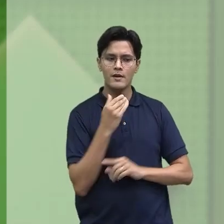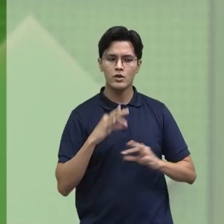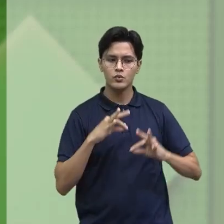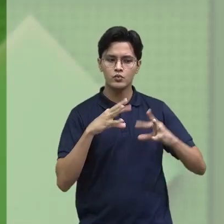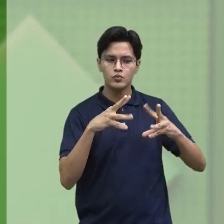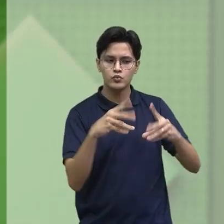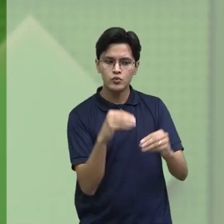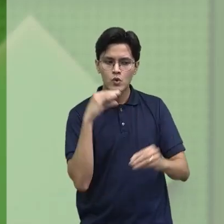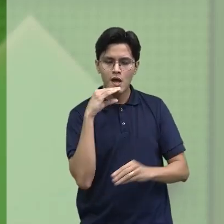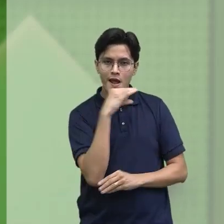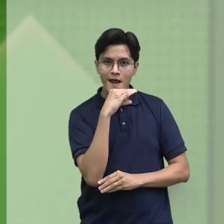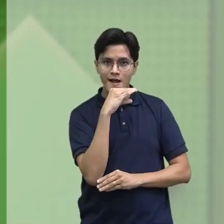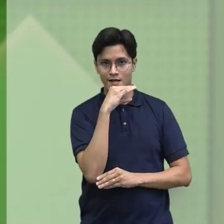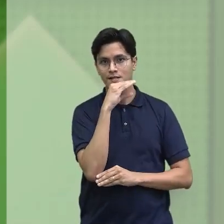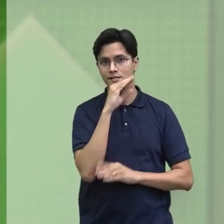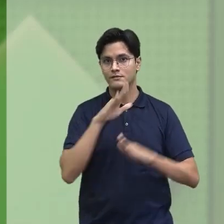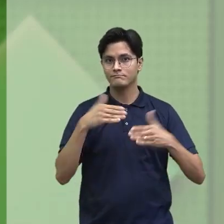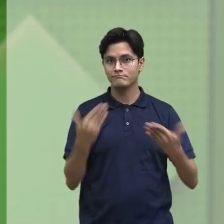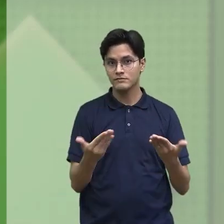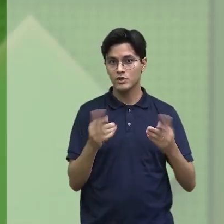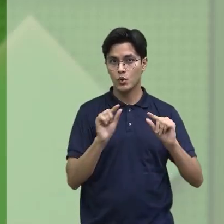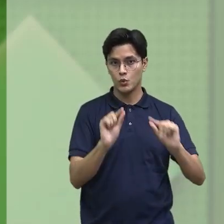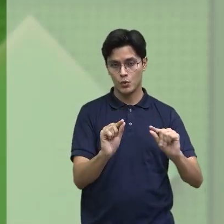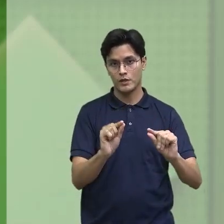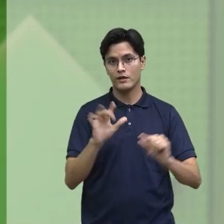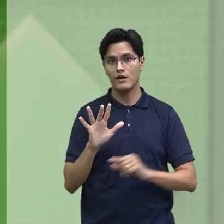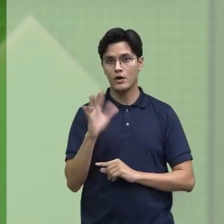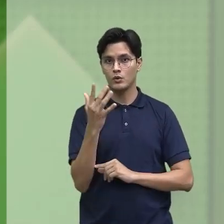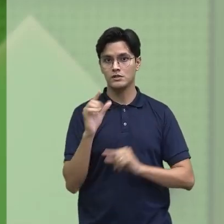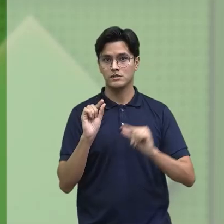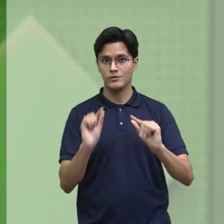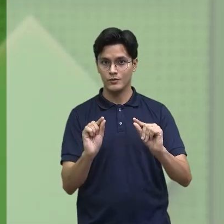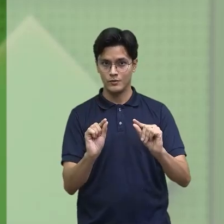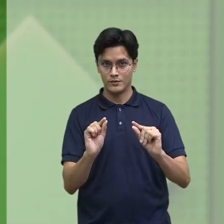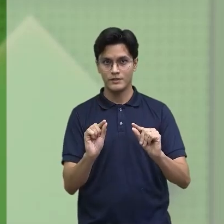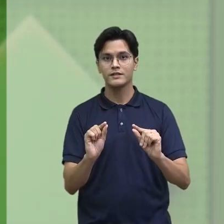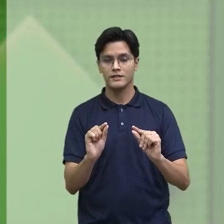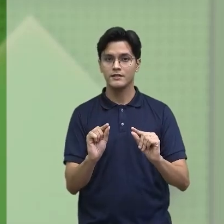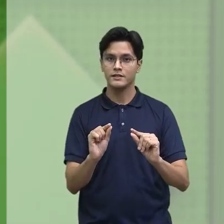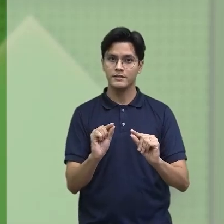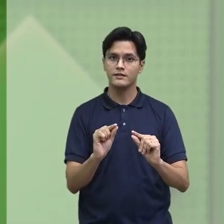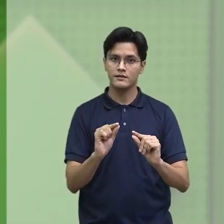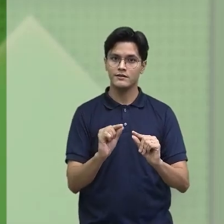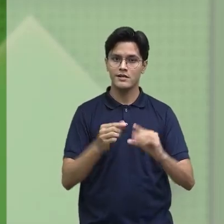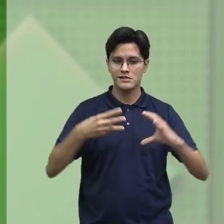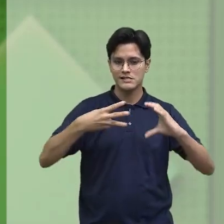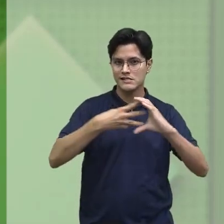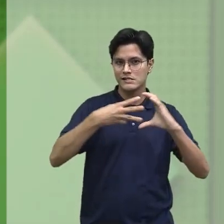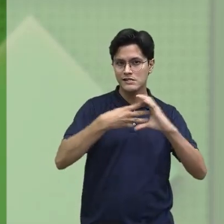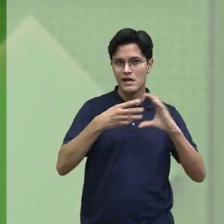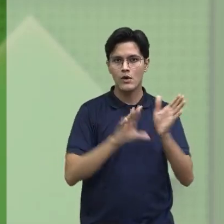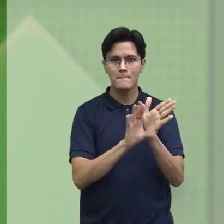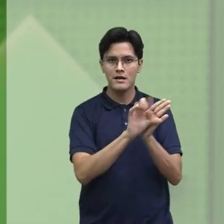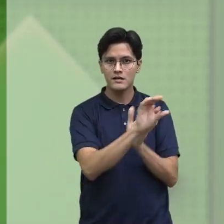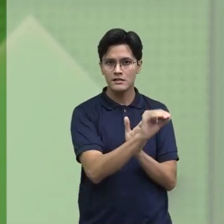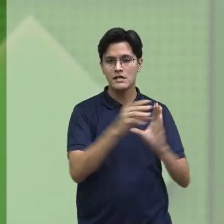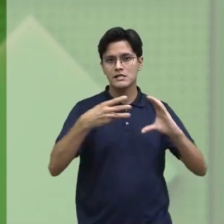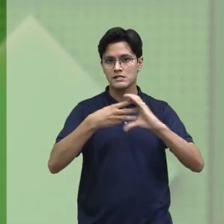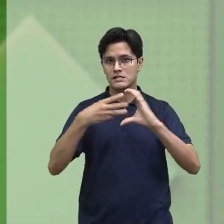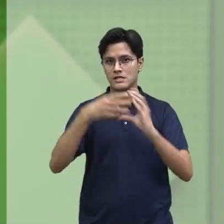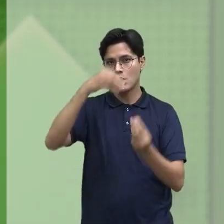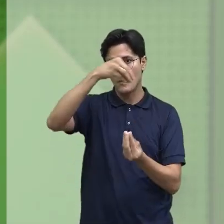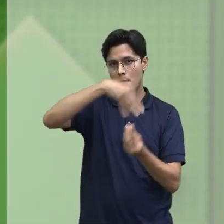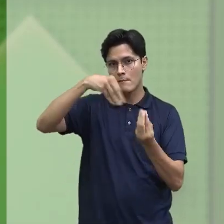E aí isso vai favorecer, então, esse aquecimento e, com isso, vai eliminar as células bacterianas, as células